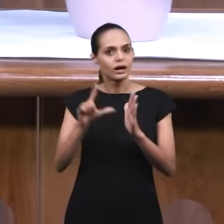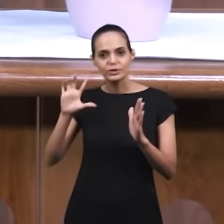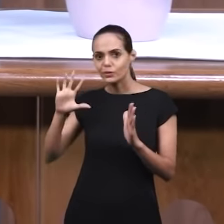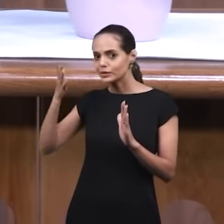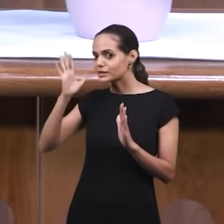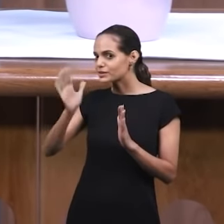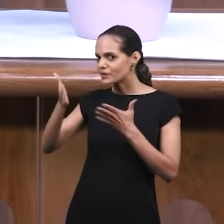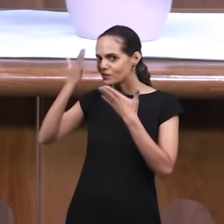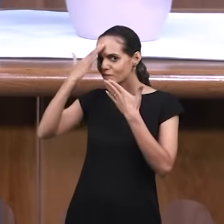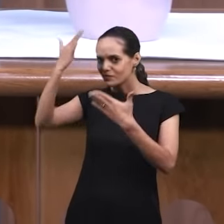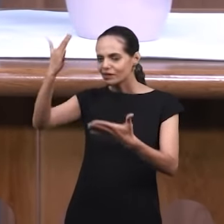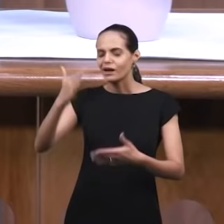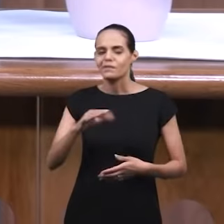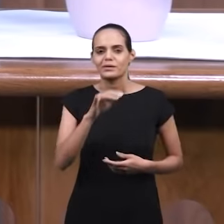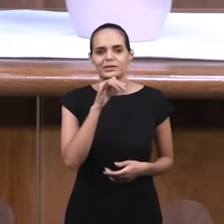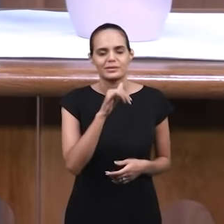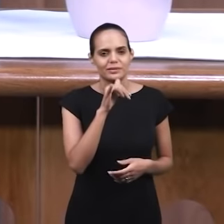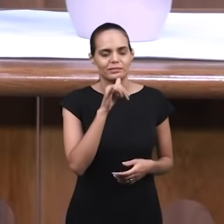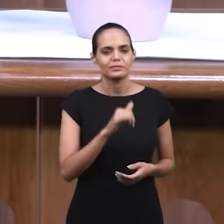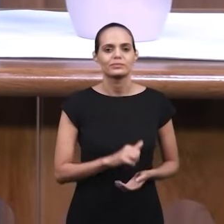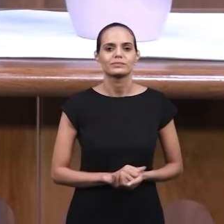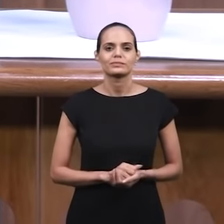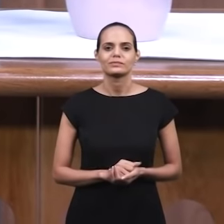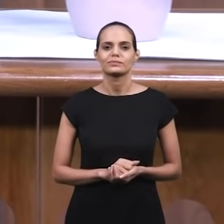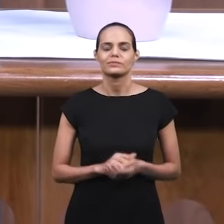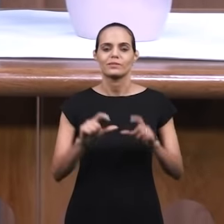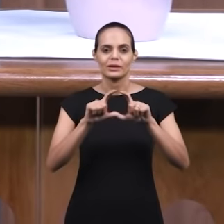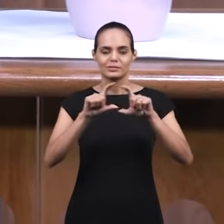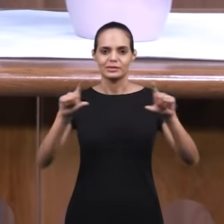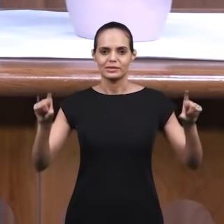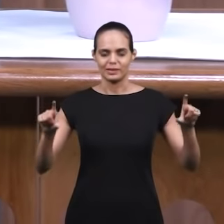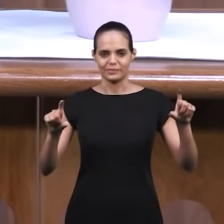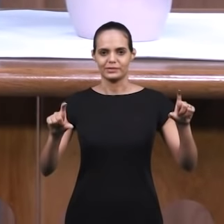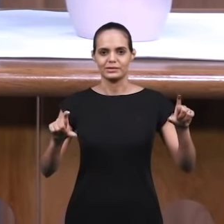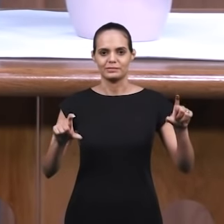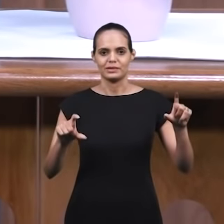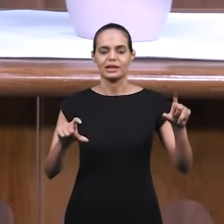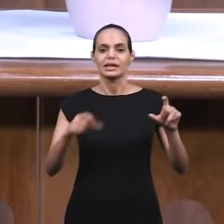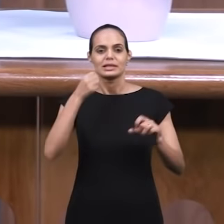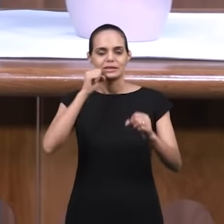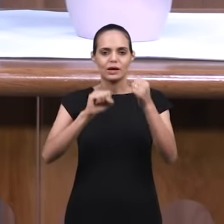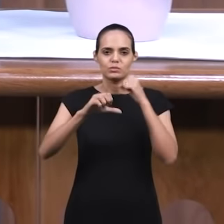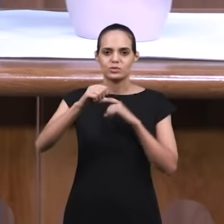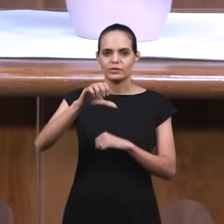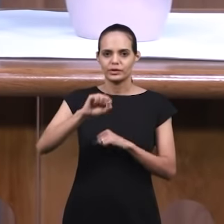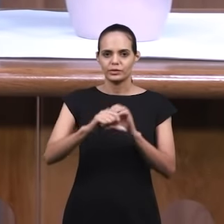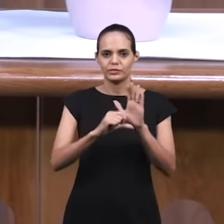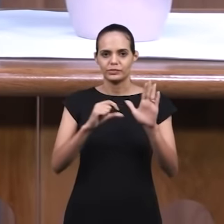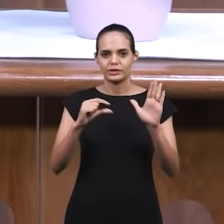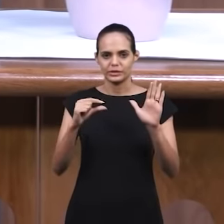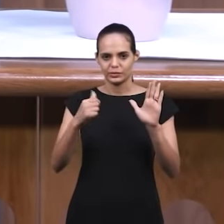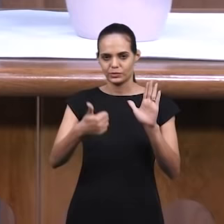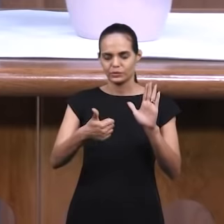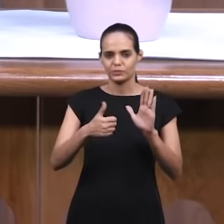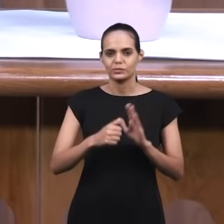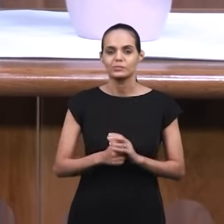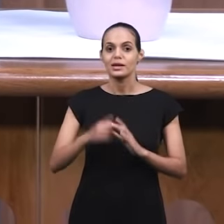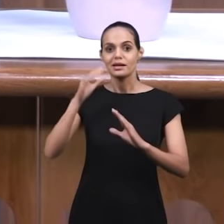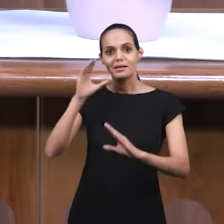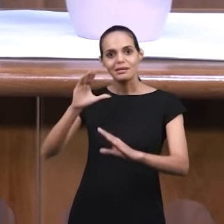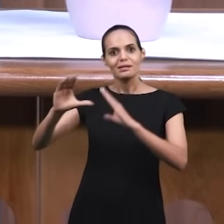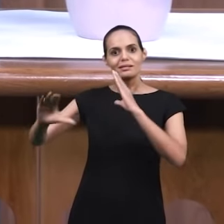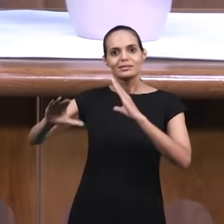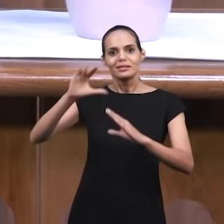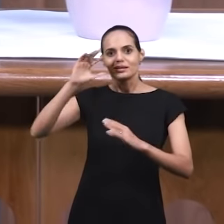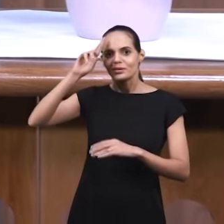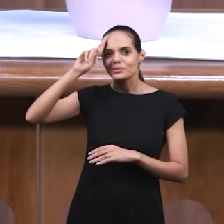salmos, o salmista expressava, como no Salmo 98, versículo 1, quando ele dizia assim: "Cantai ao